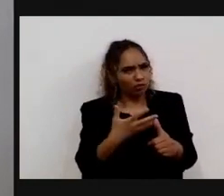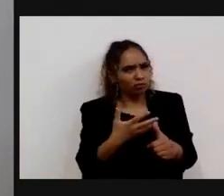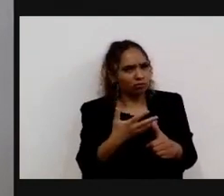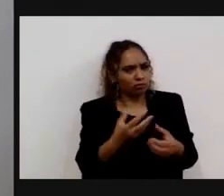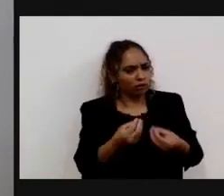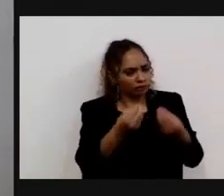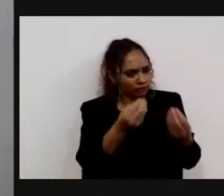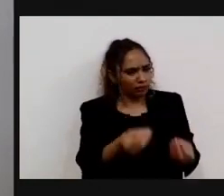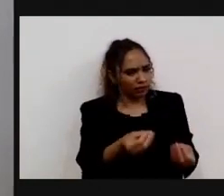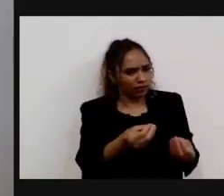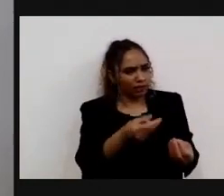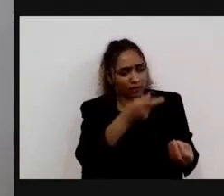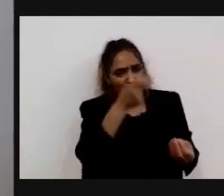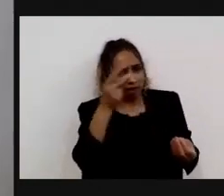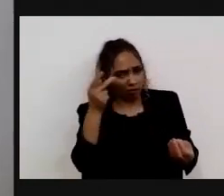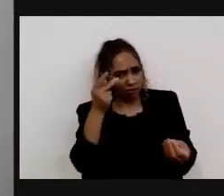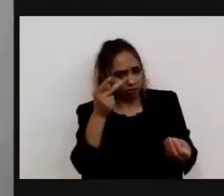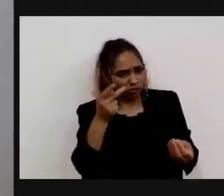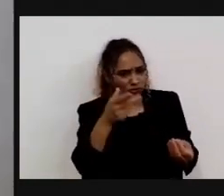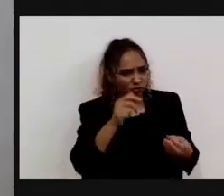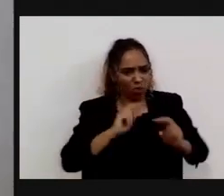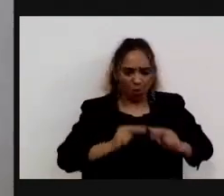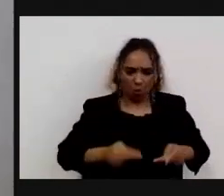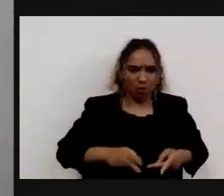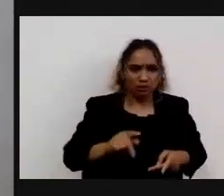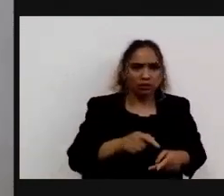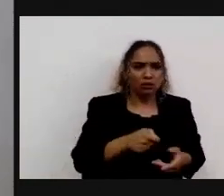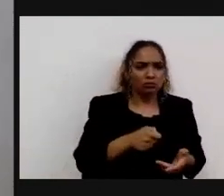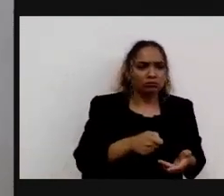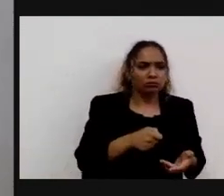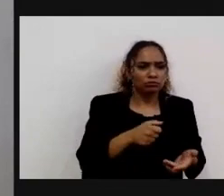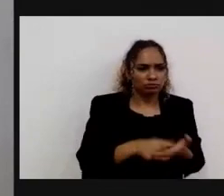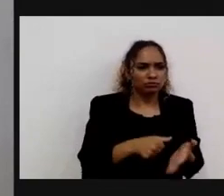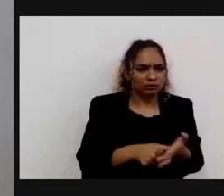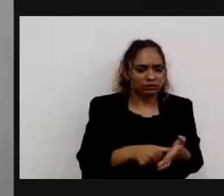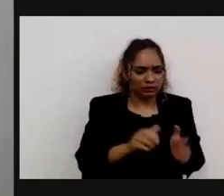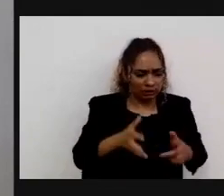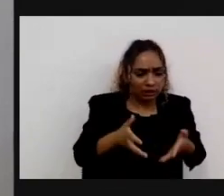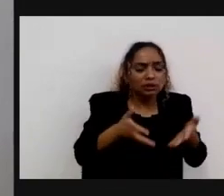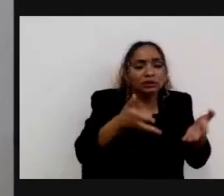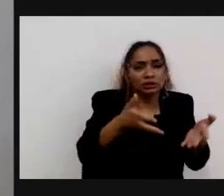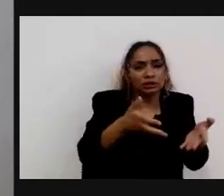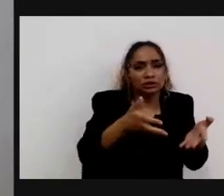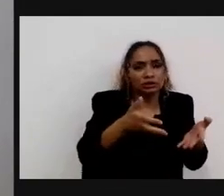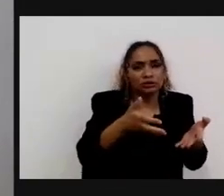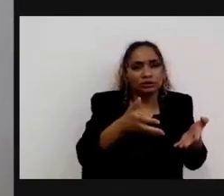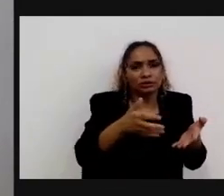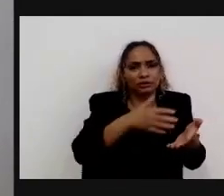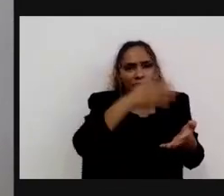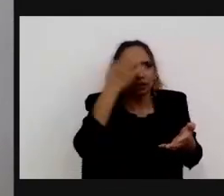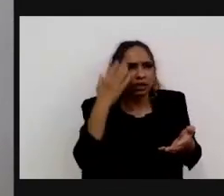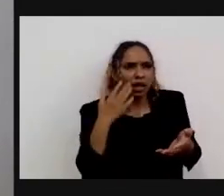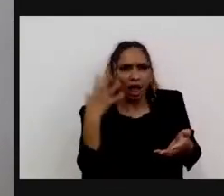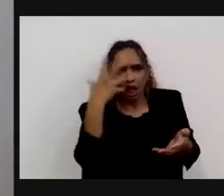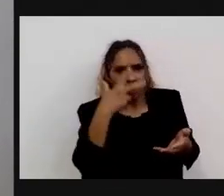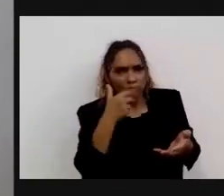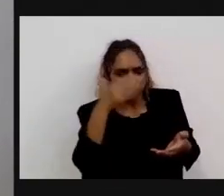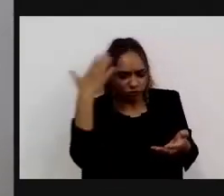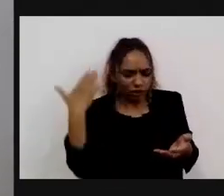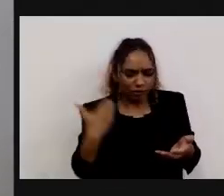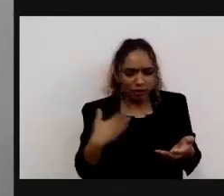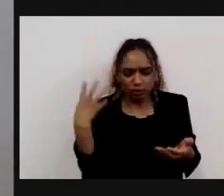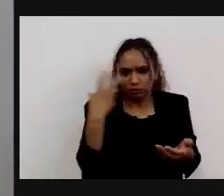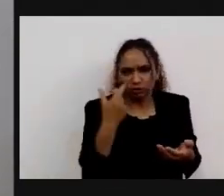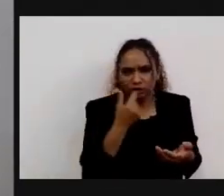o ser humano a Luana é pontual ela é proativa Ela tem iniciativa ela tem um cabelo bonito ela é alta porque no fundo